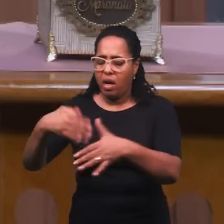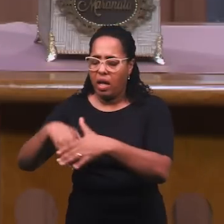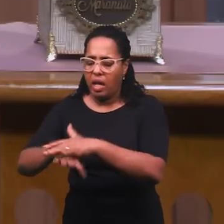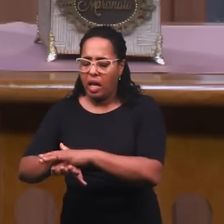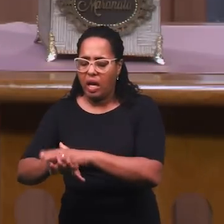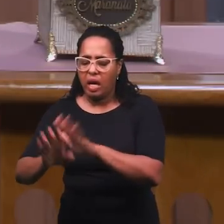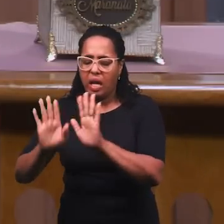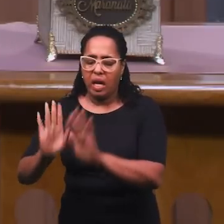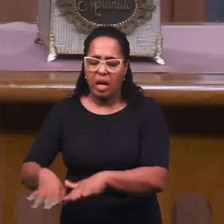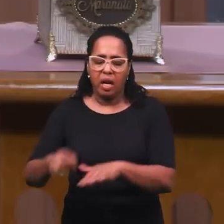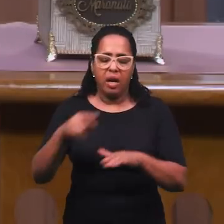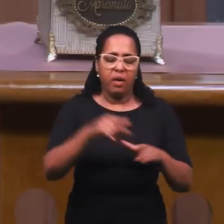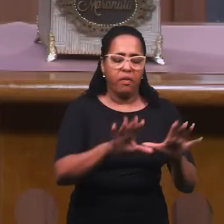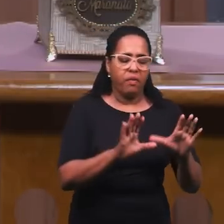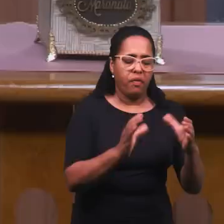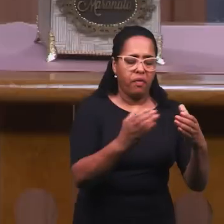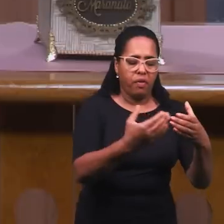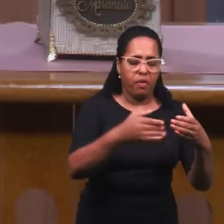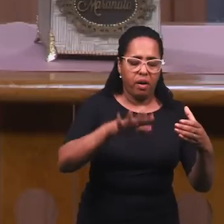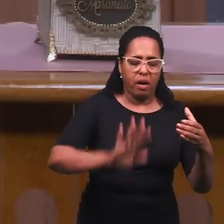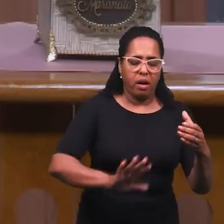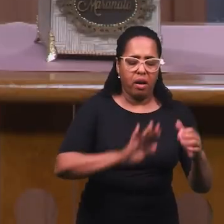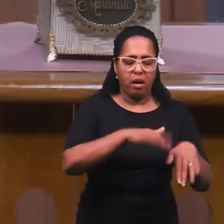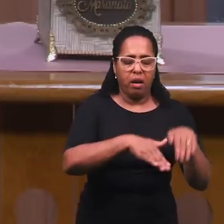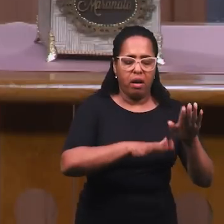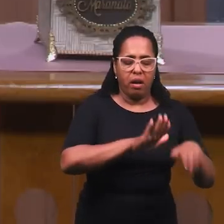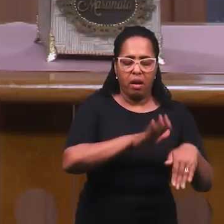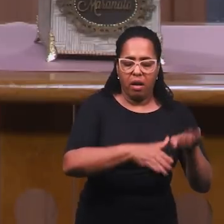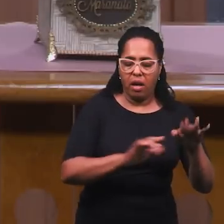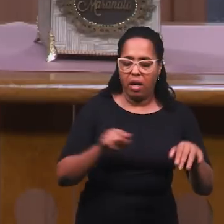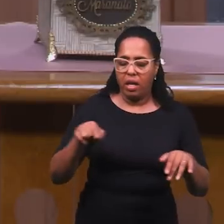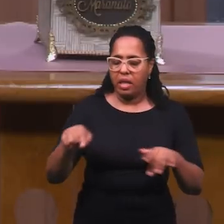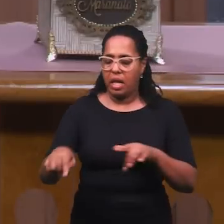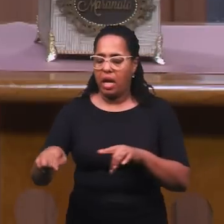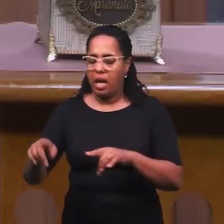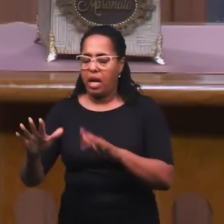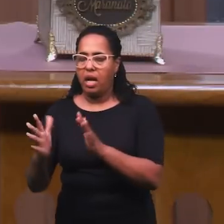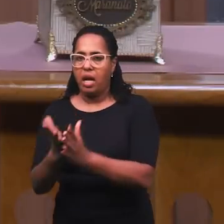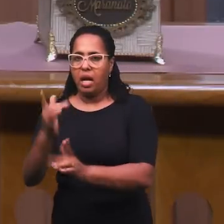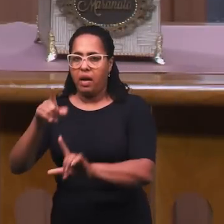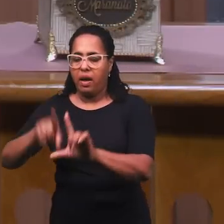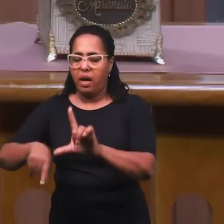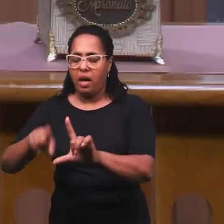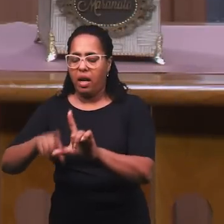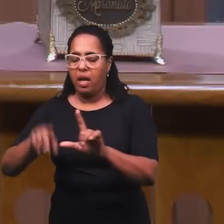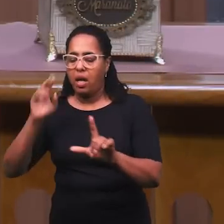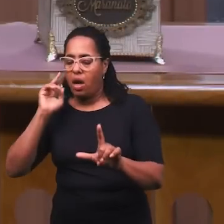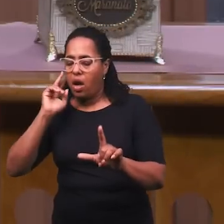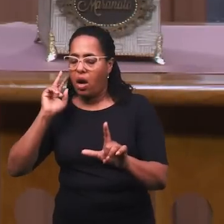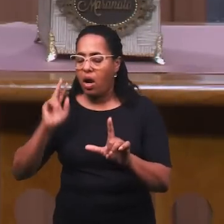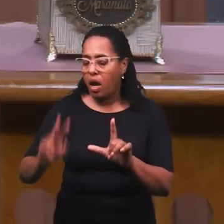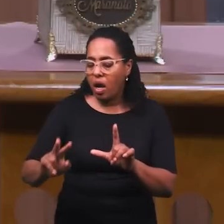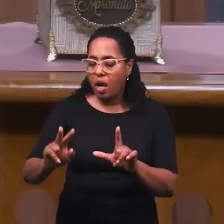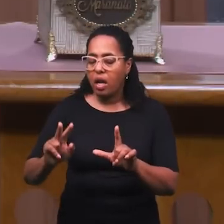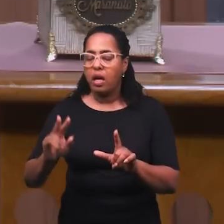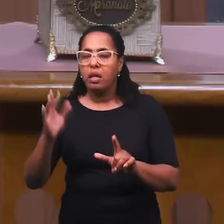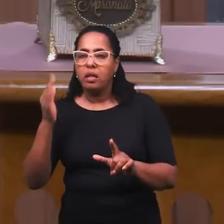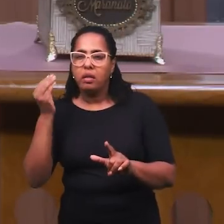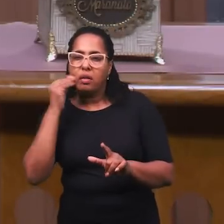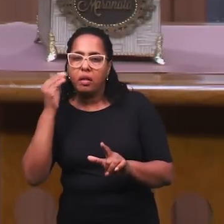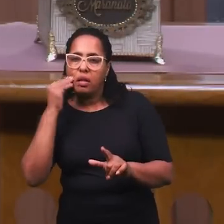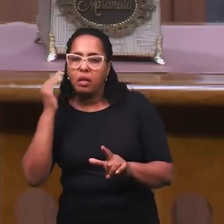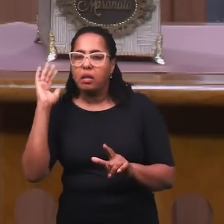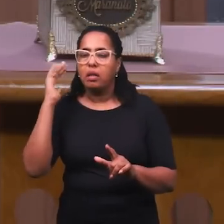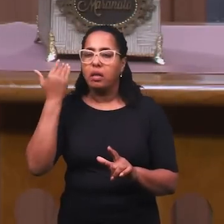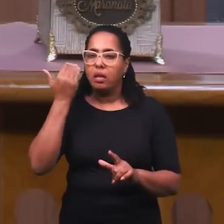lagar. O trigo malhado na eira é a palavra na letra. É o homem olhando a palavra